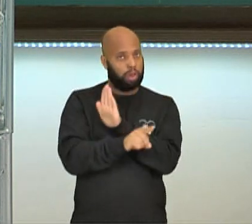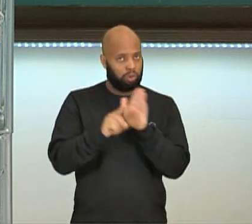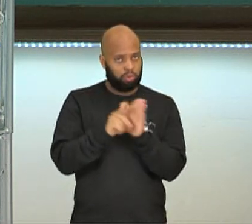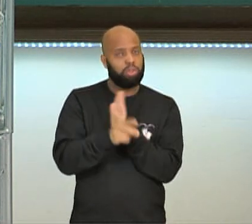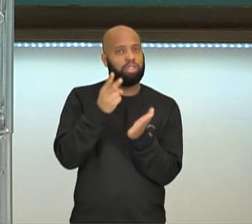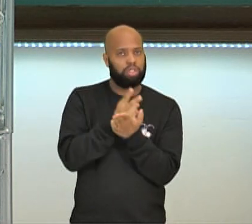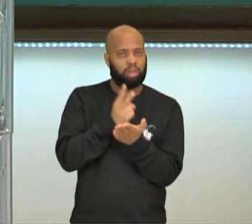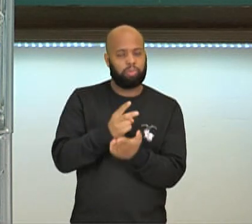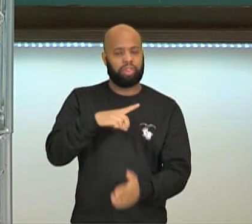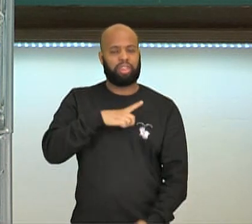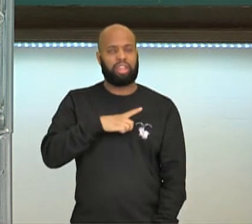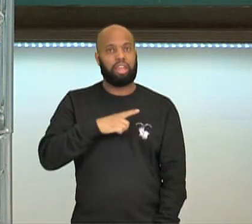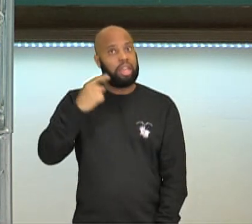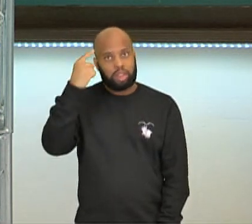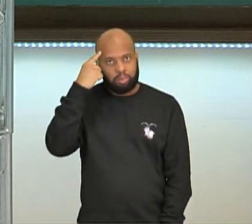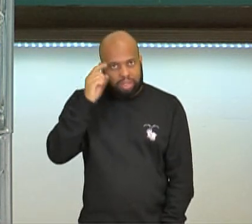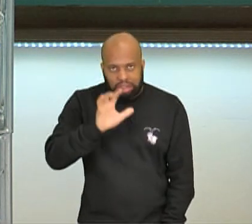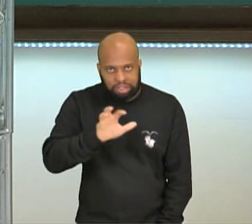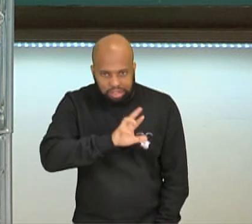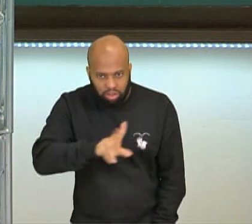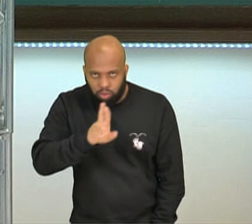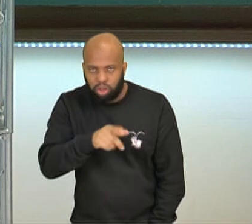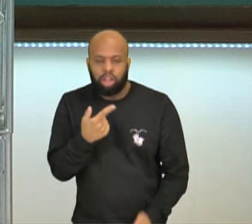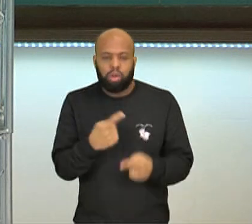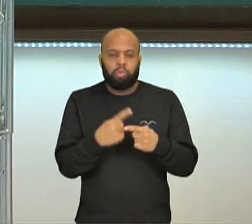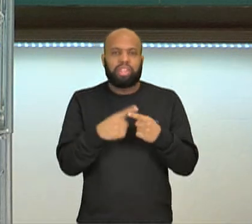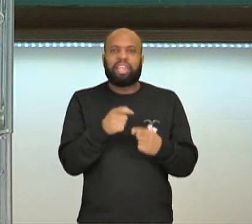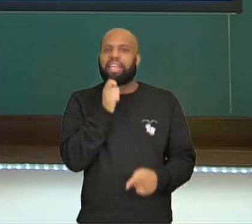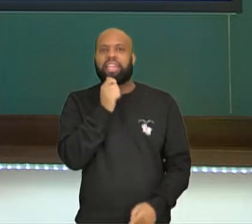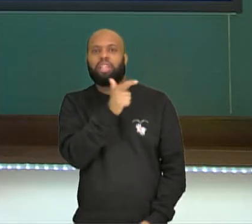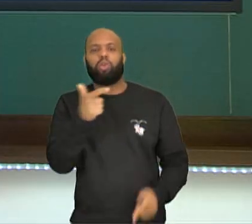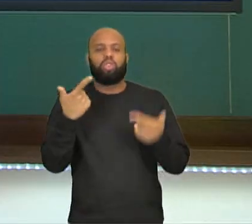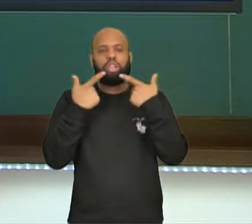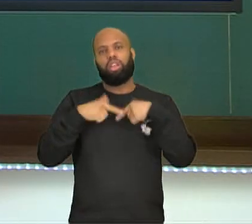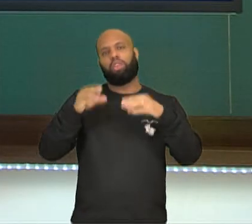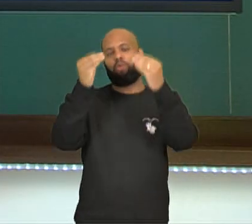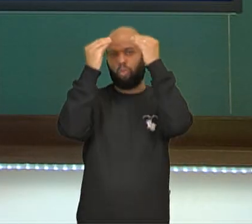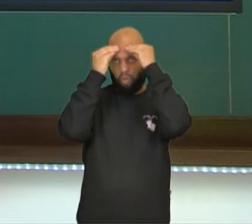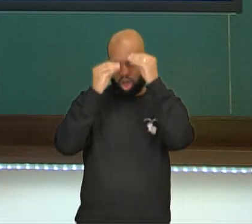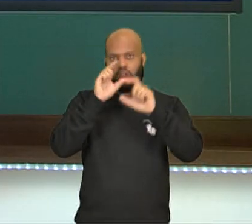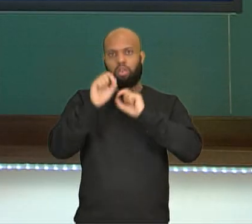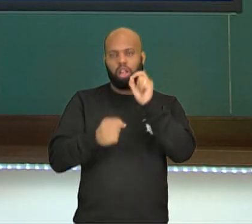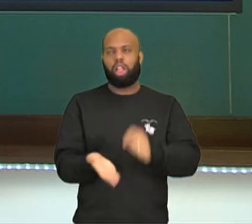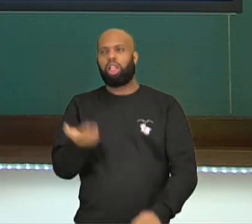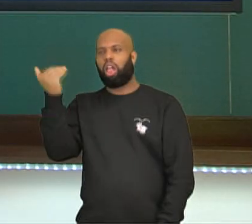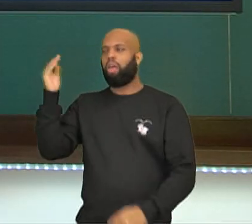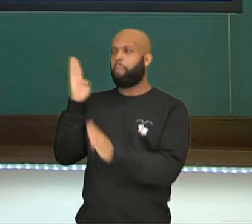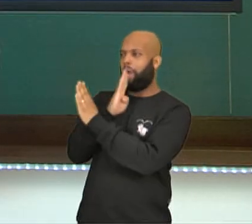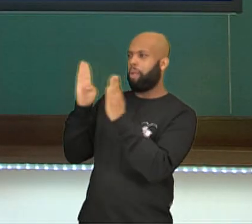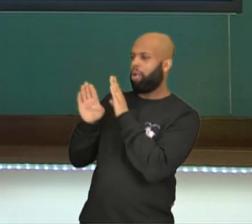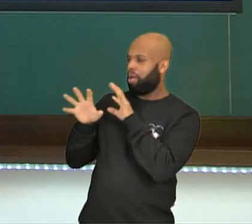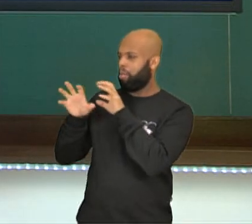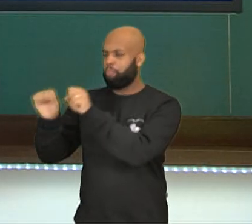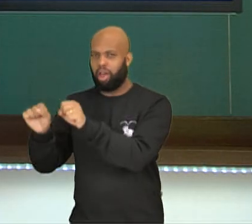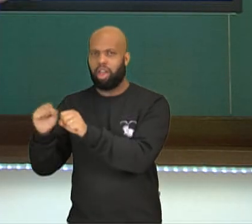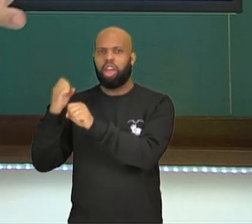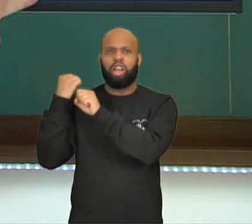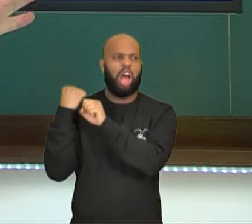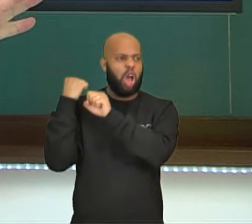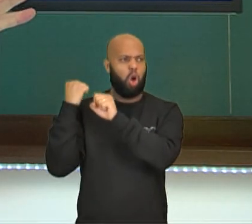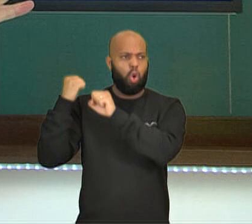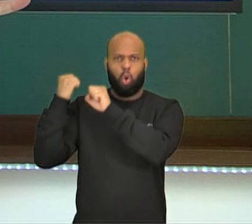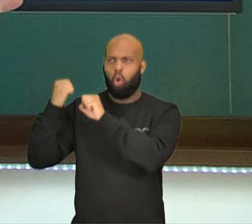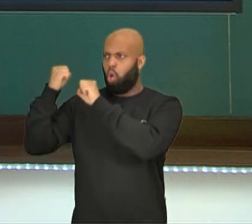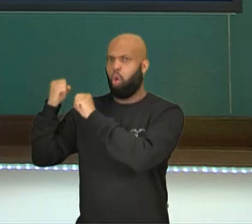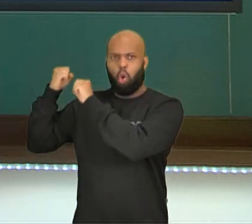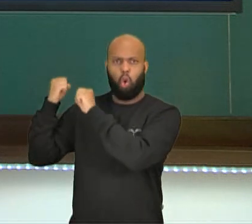eles não pensavam desta maneira, não tinham nem linguagem, nós estamos colocando uma questão bem primitiva de caçadores assim há 150, 100 mil anos